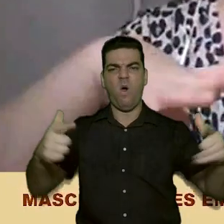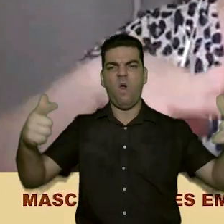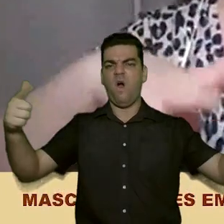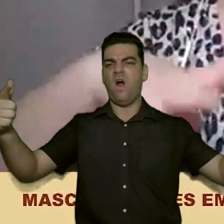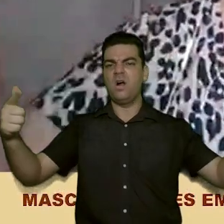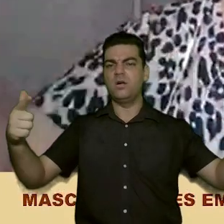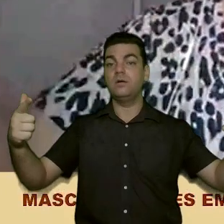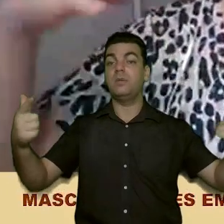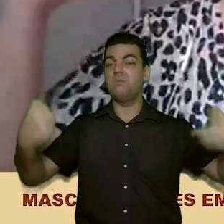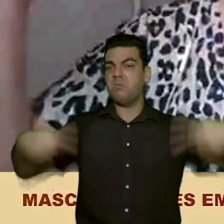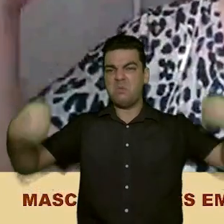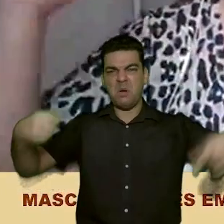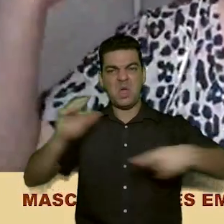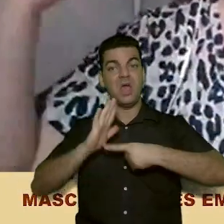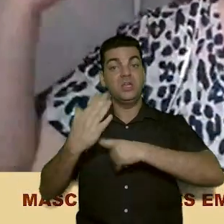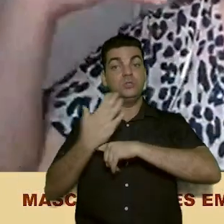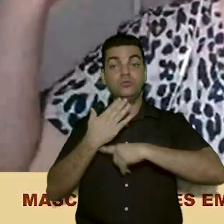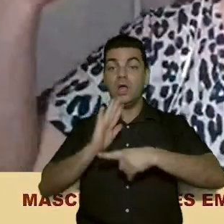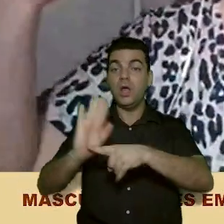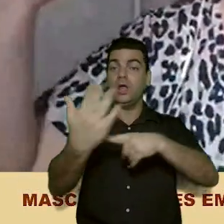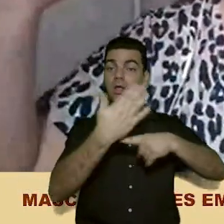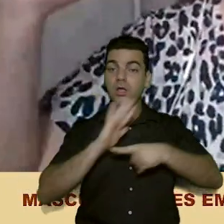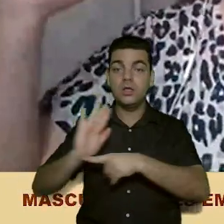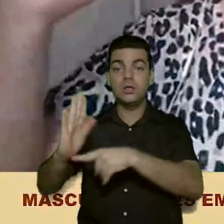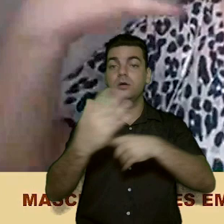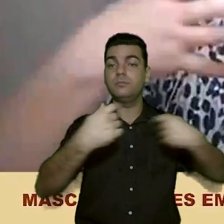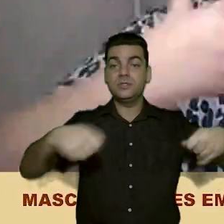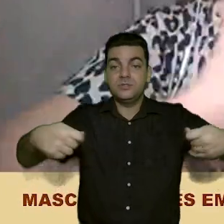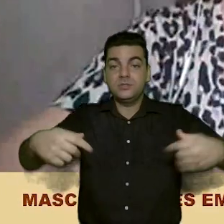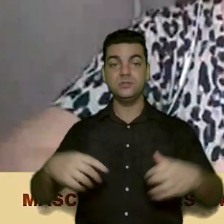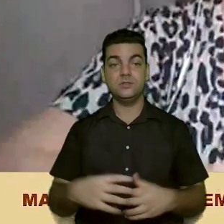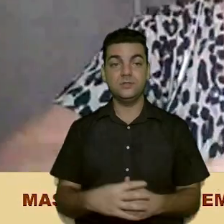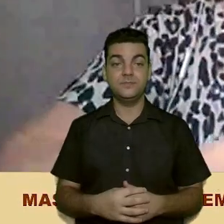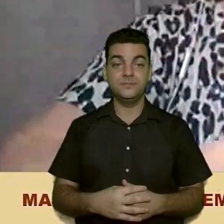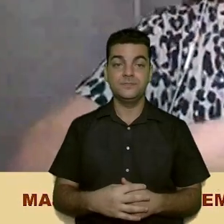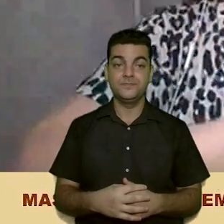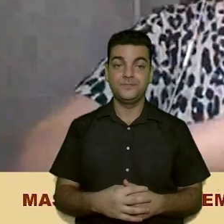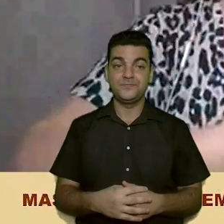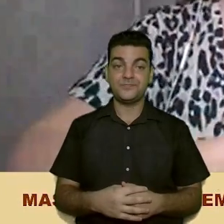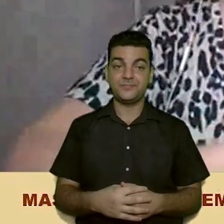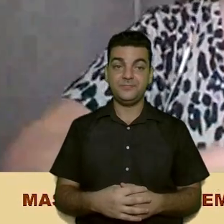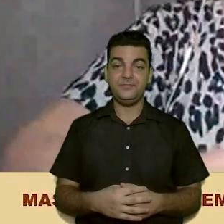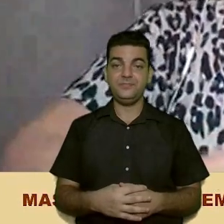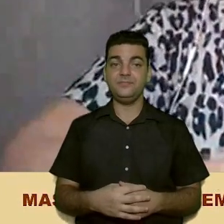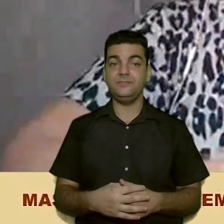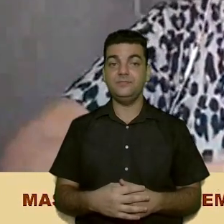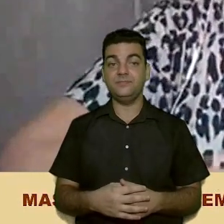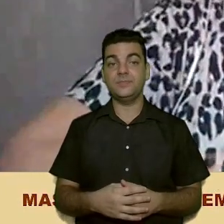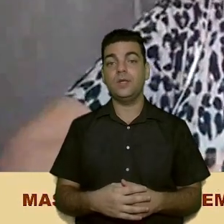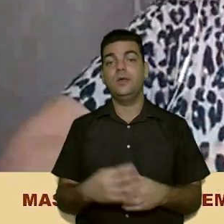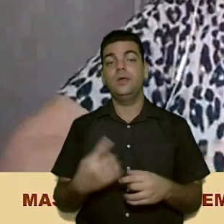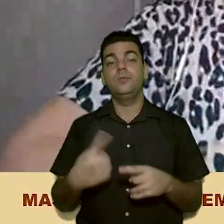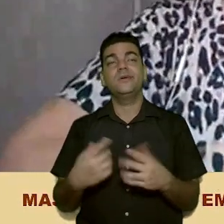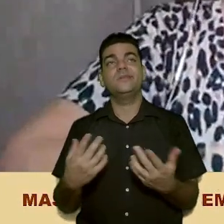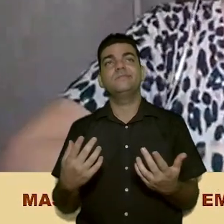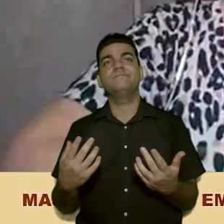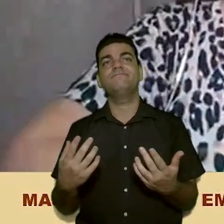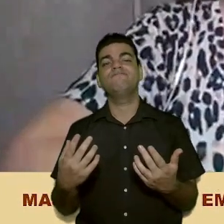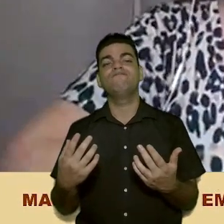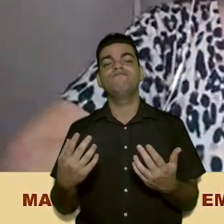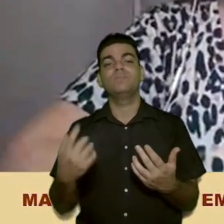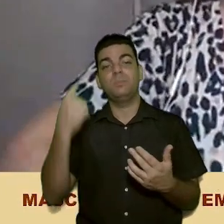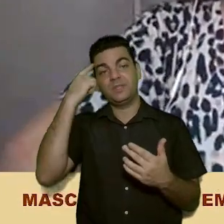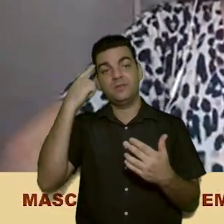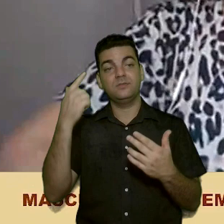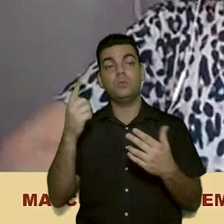isso que é importante que a gente tenha sempre mais gente, né, do lado dessas pautas, né, do lado dessa pauta mais progressista, e